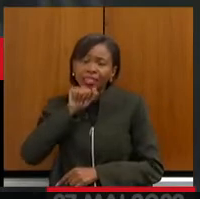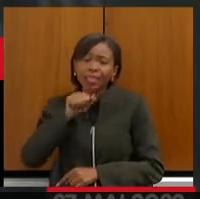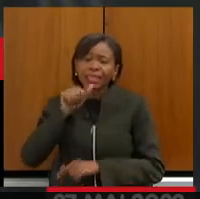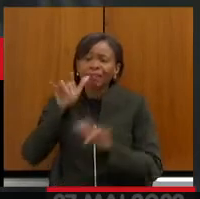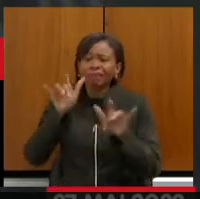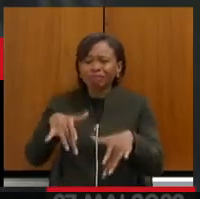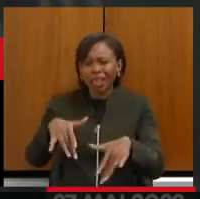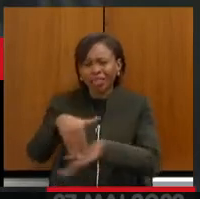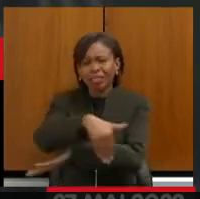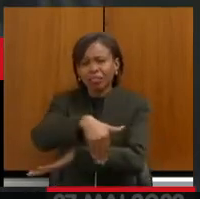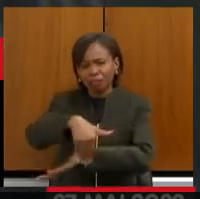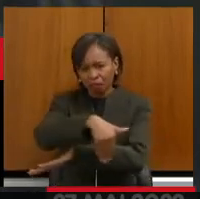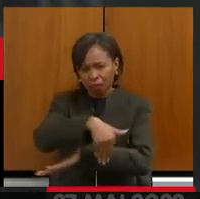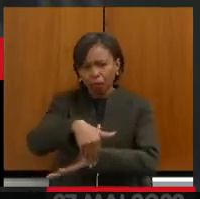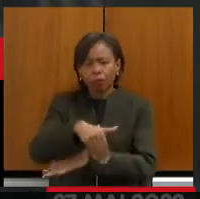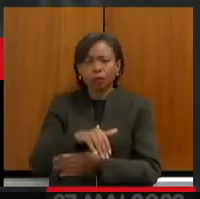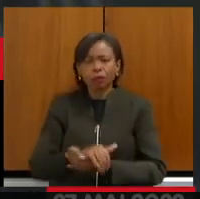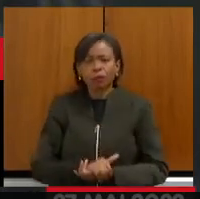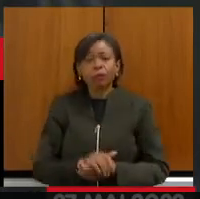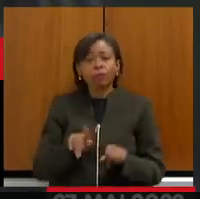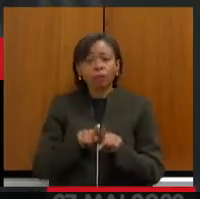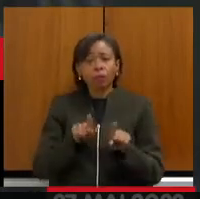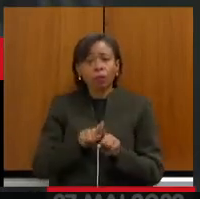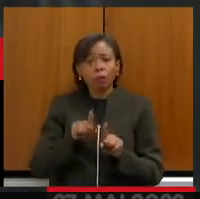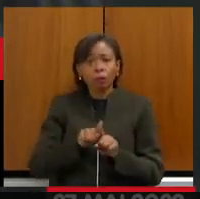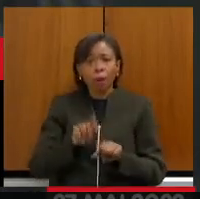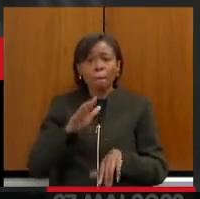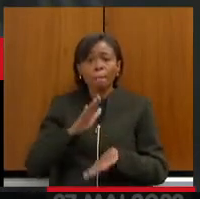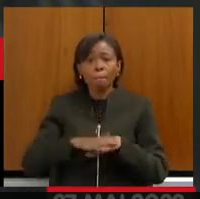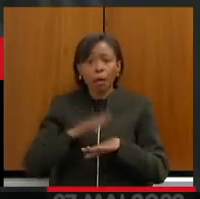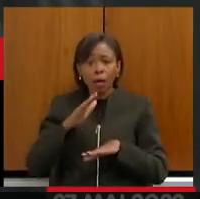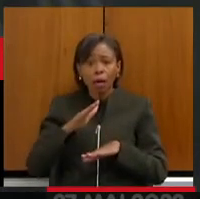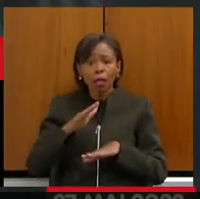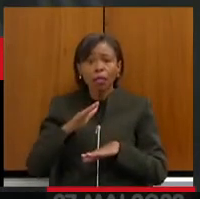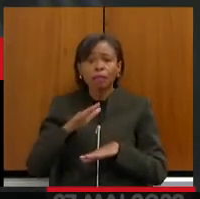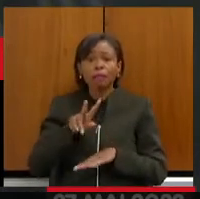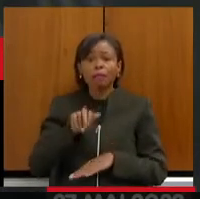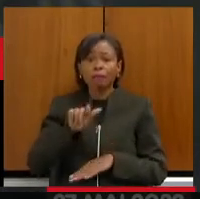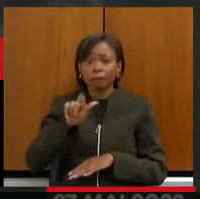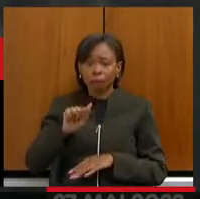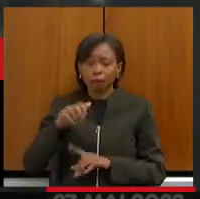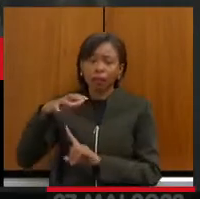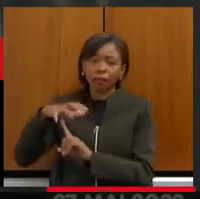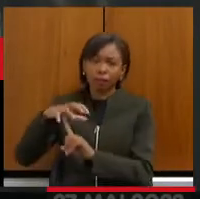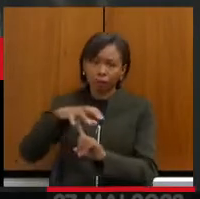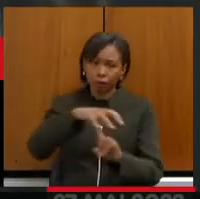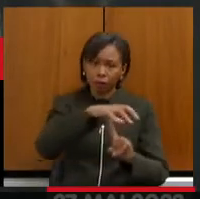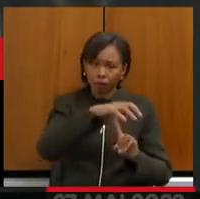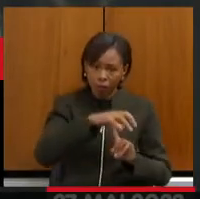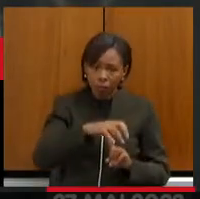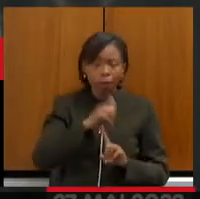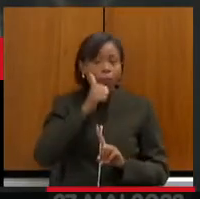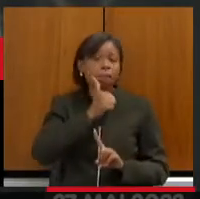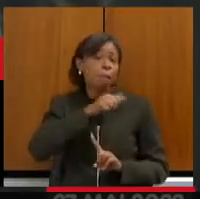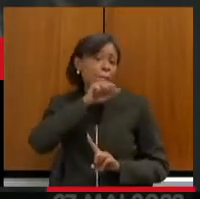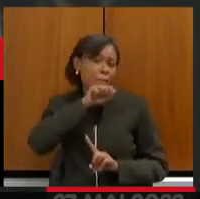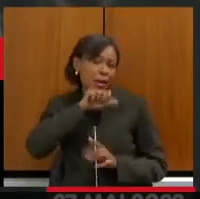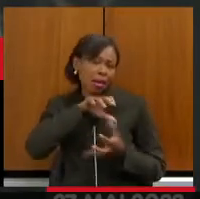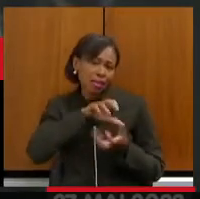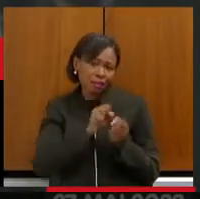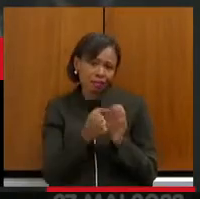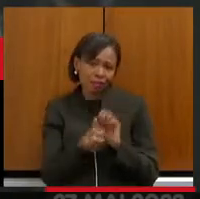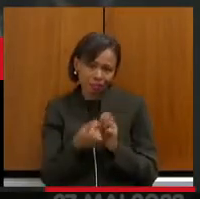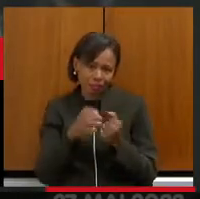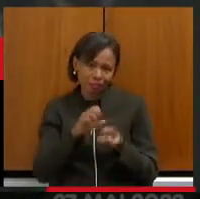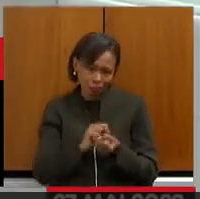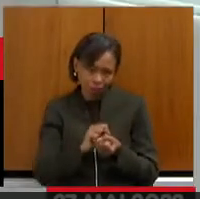e mais espaço nas feiras para as mães às vezes antes para colocar seus artesanatos e eu quero